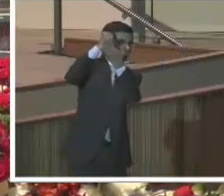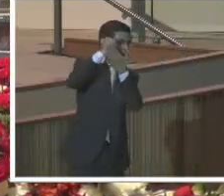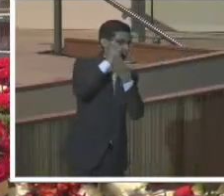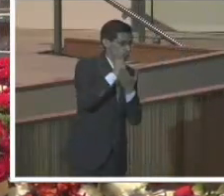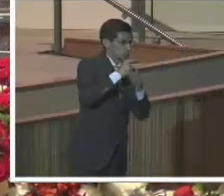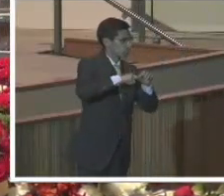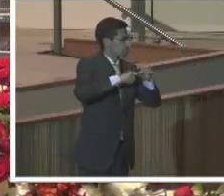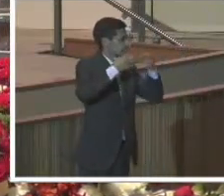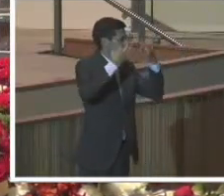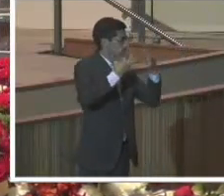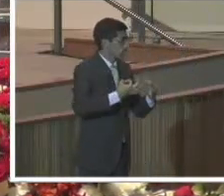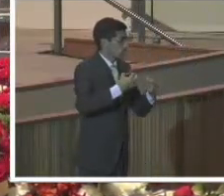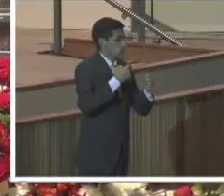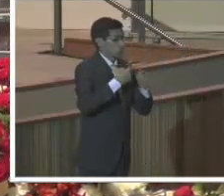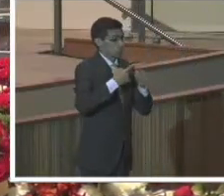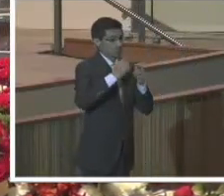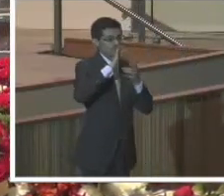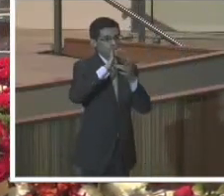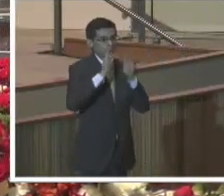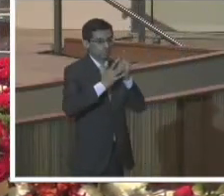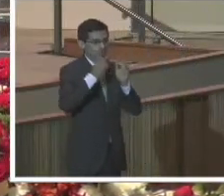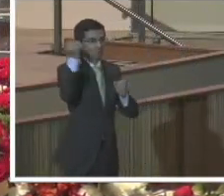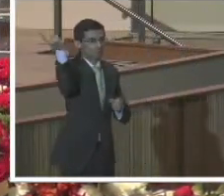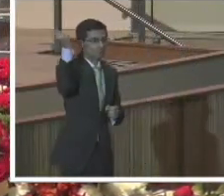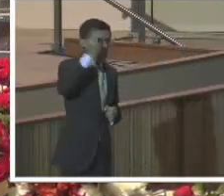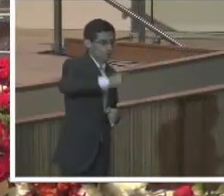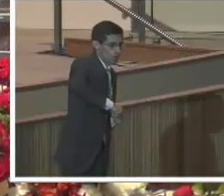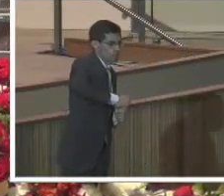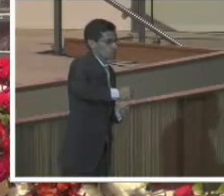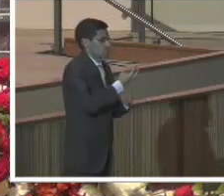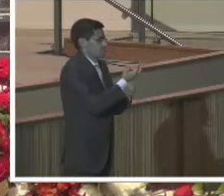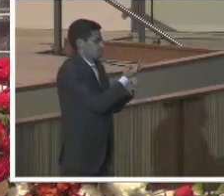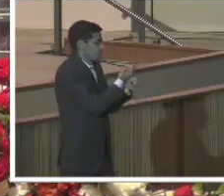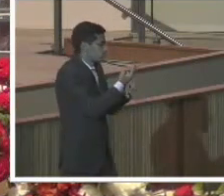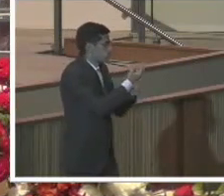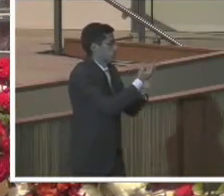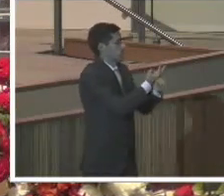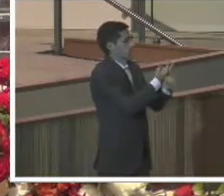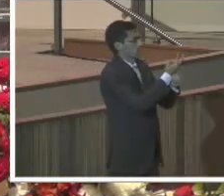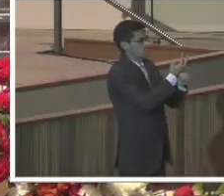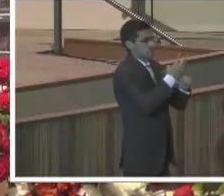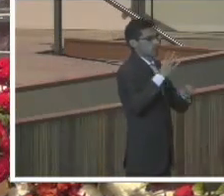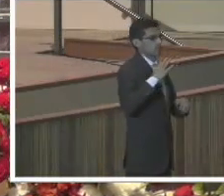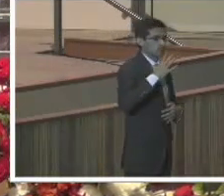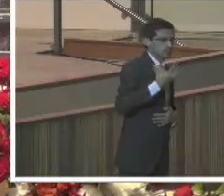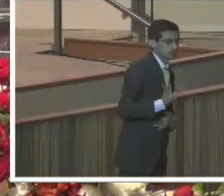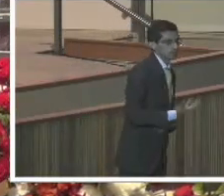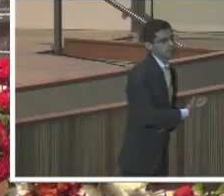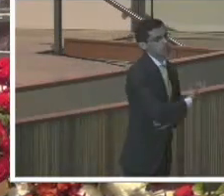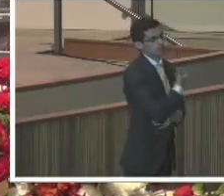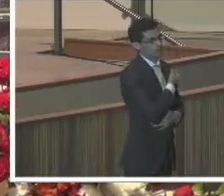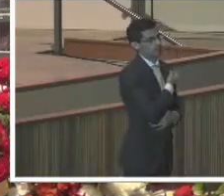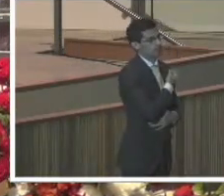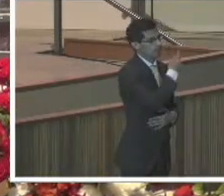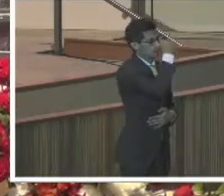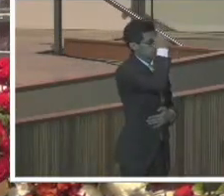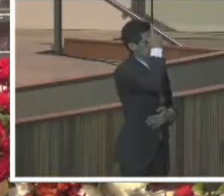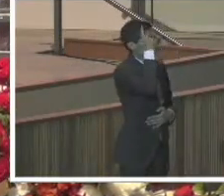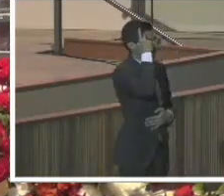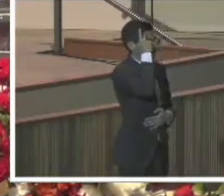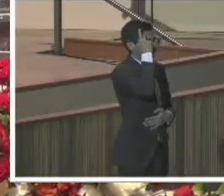poderosamente, porque Ele veio buscar e achar e salvar aquele que se